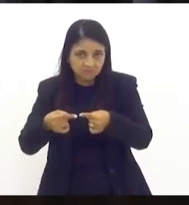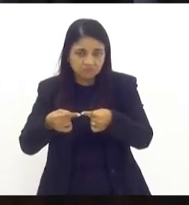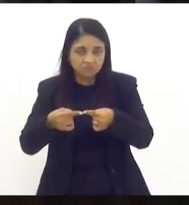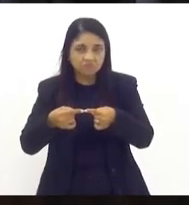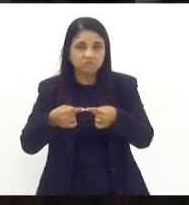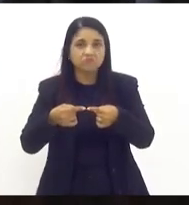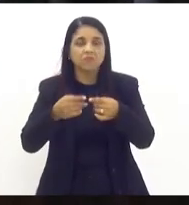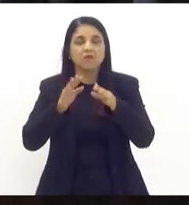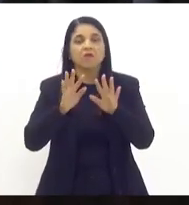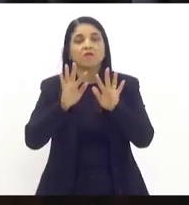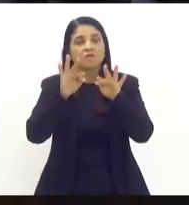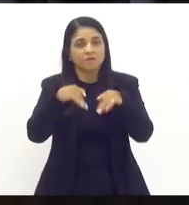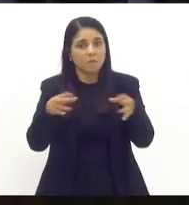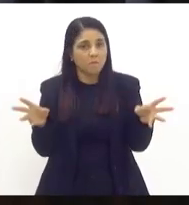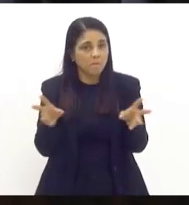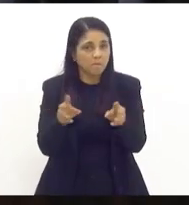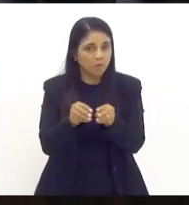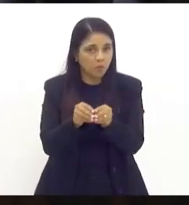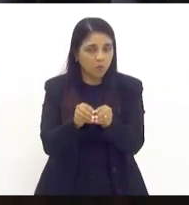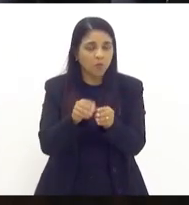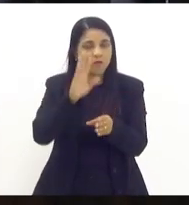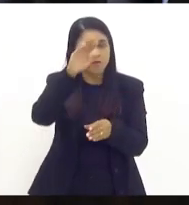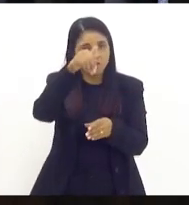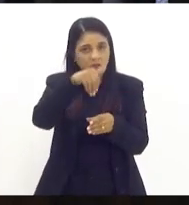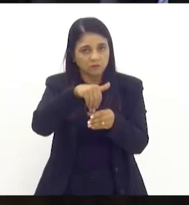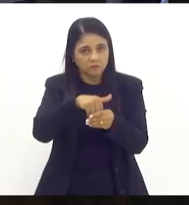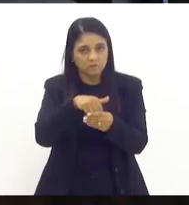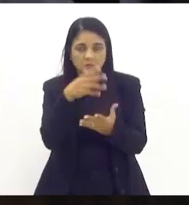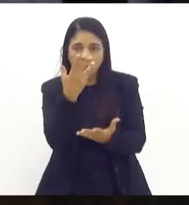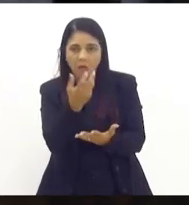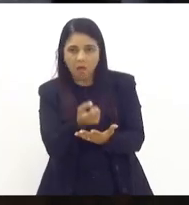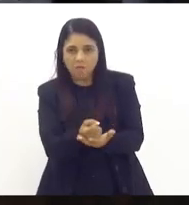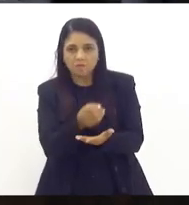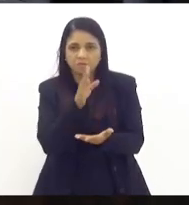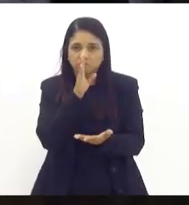encerrado a discussão em votação